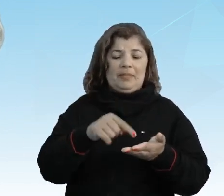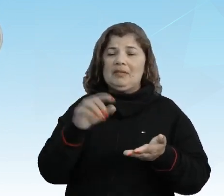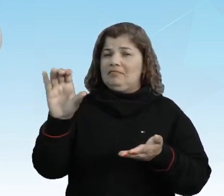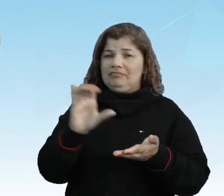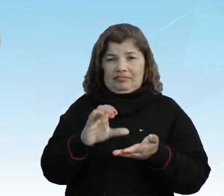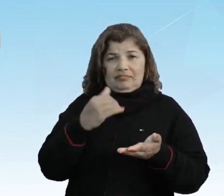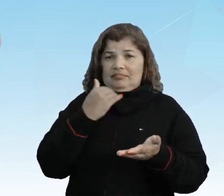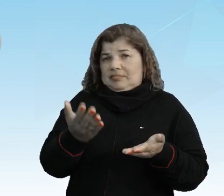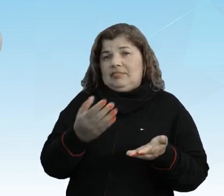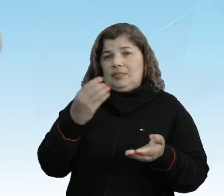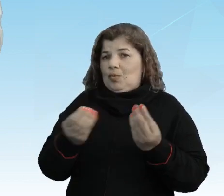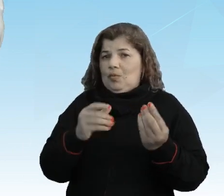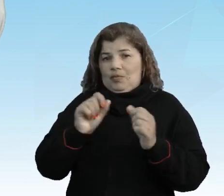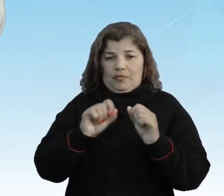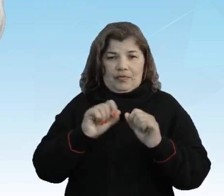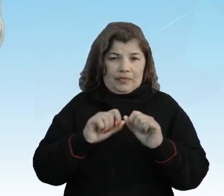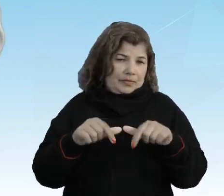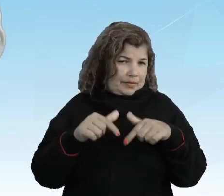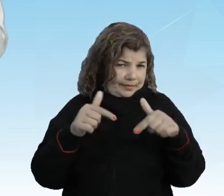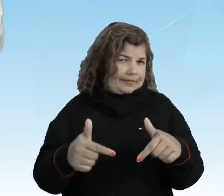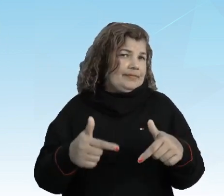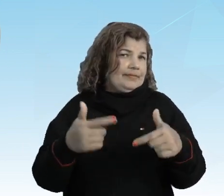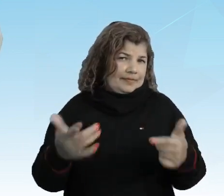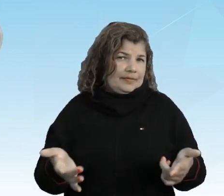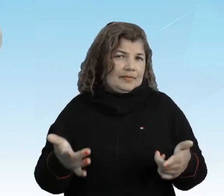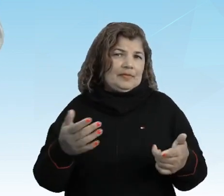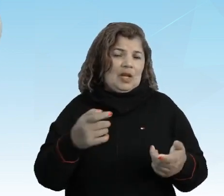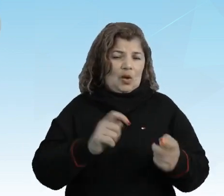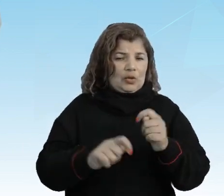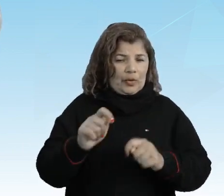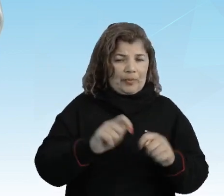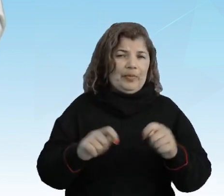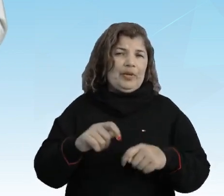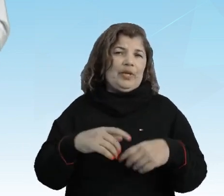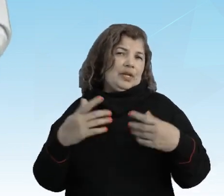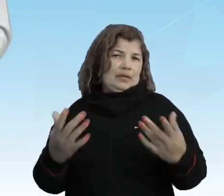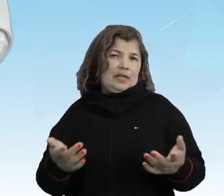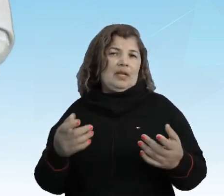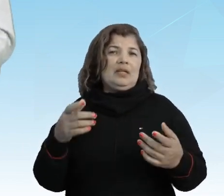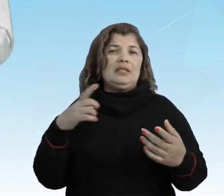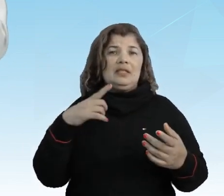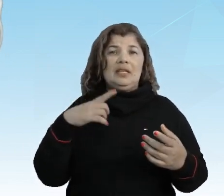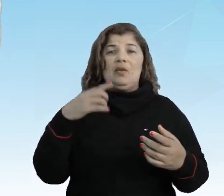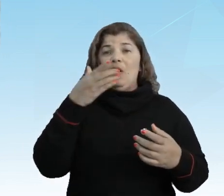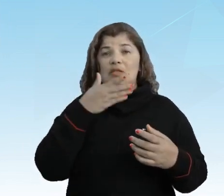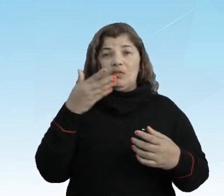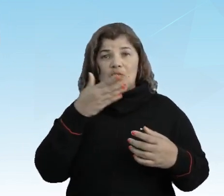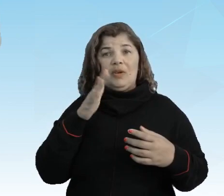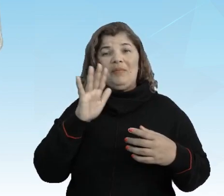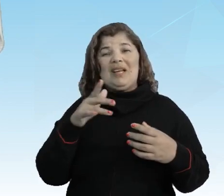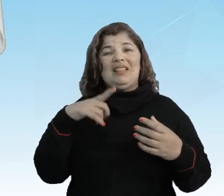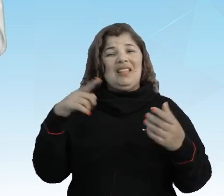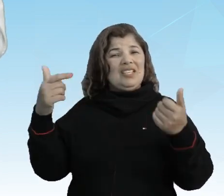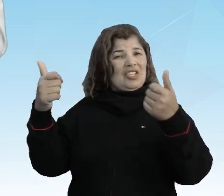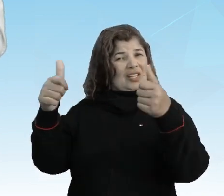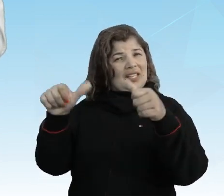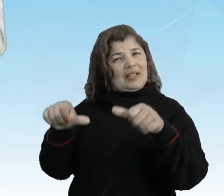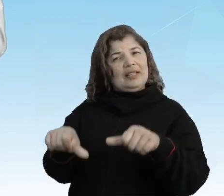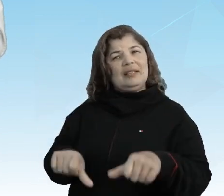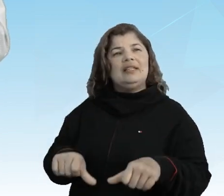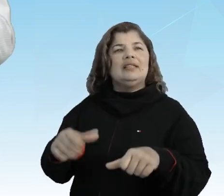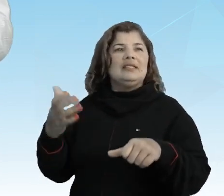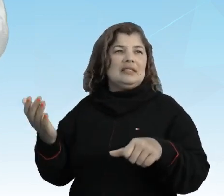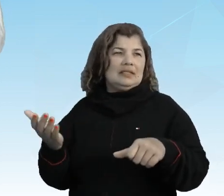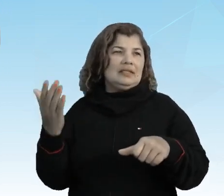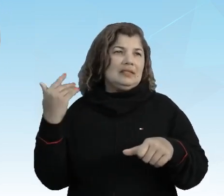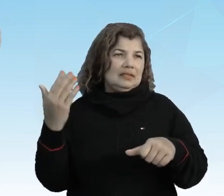também não podia fazer muita coisa. Como é que ia se manter a economia? Nós tínhamos aí o açúcar, mas ele já estava em decadência, né, nesse